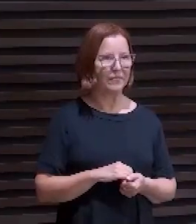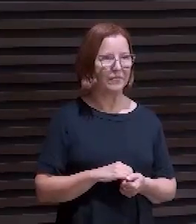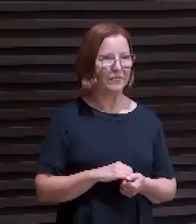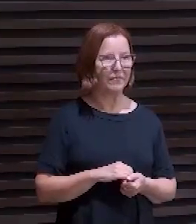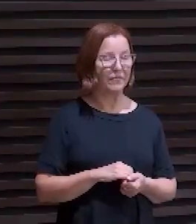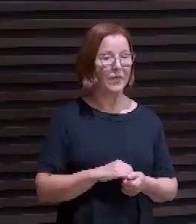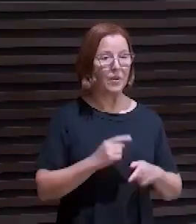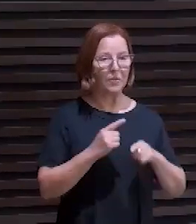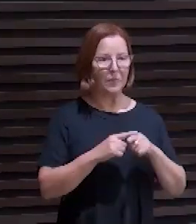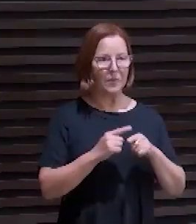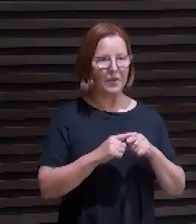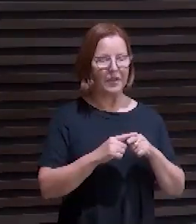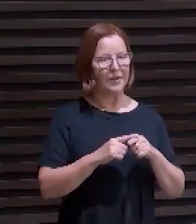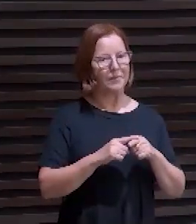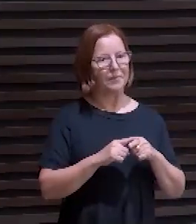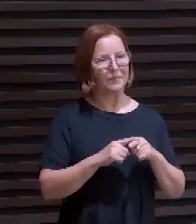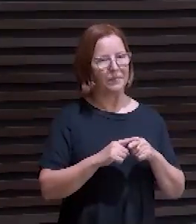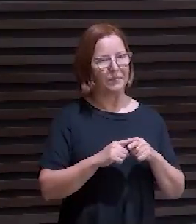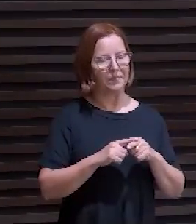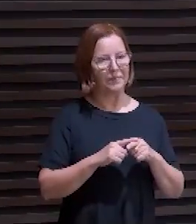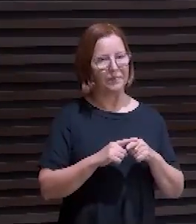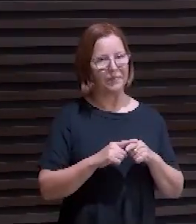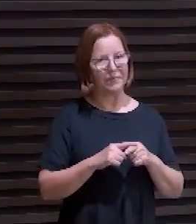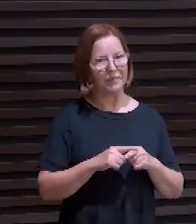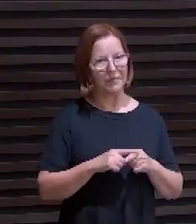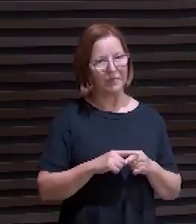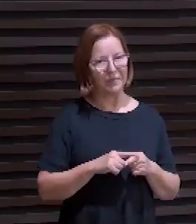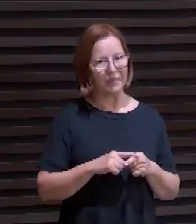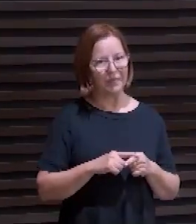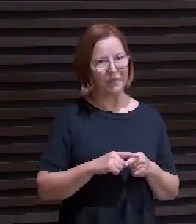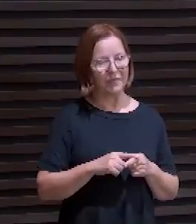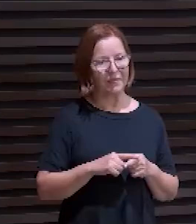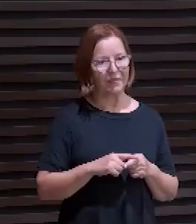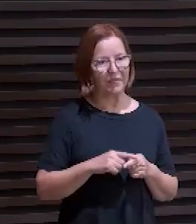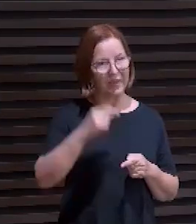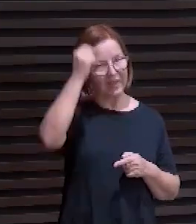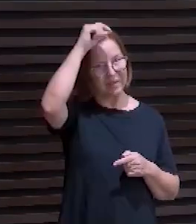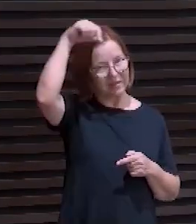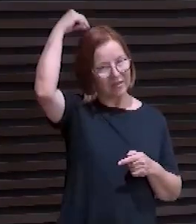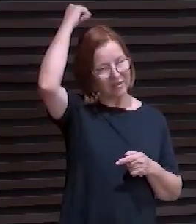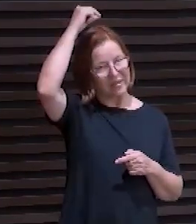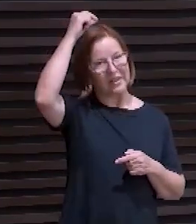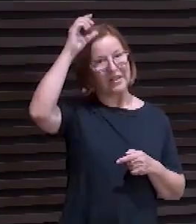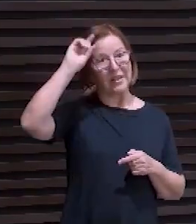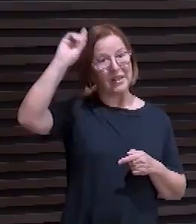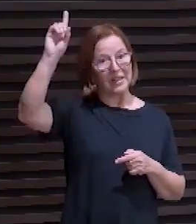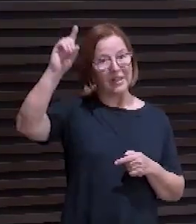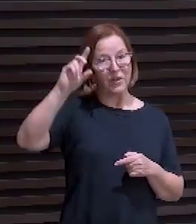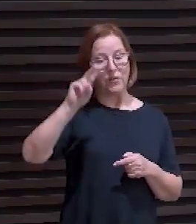pois a divindade, por definição, não pode e não peca.